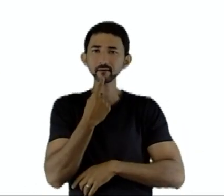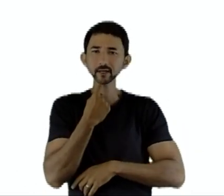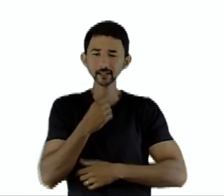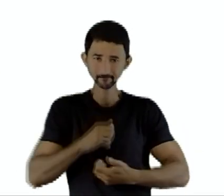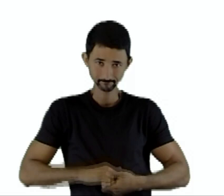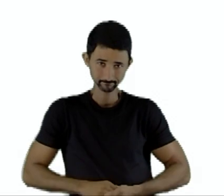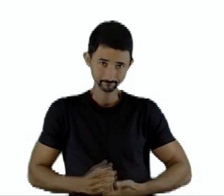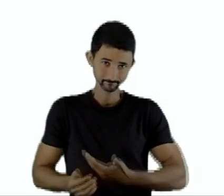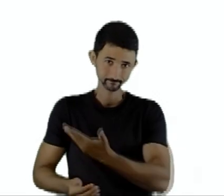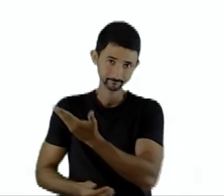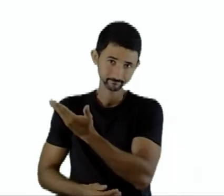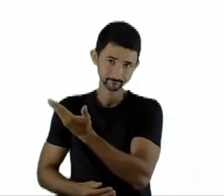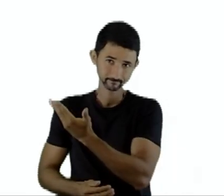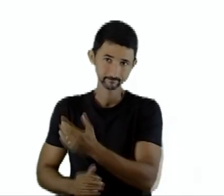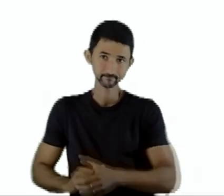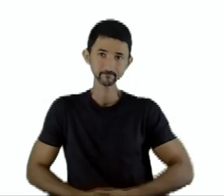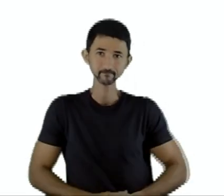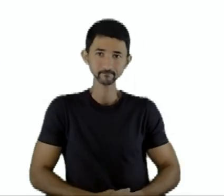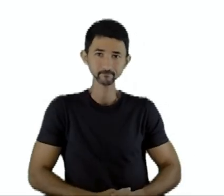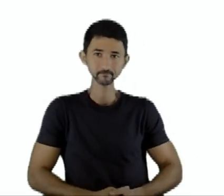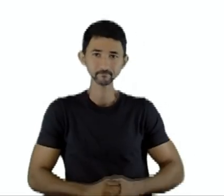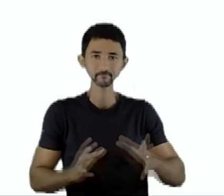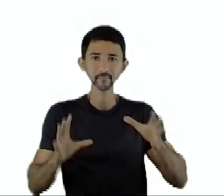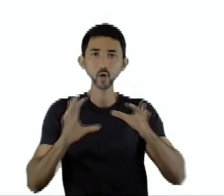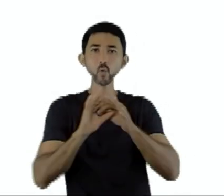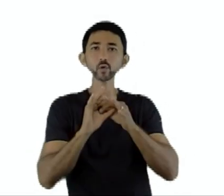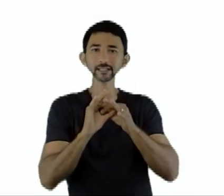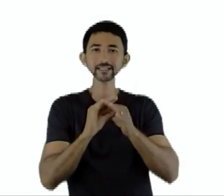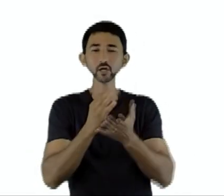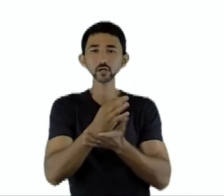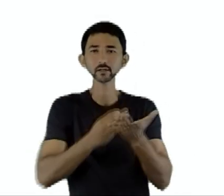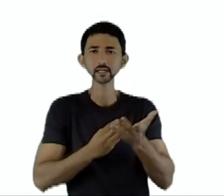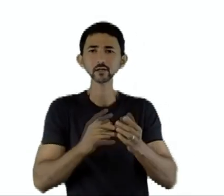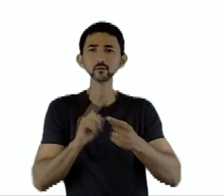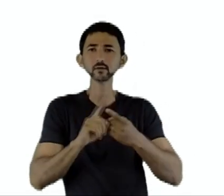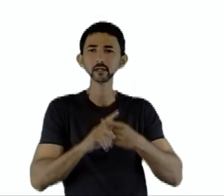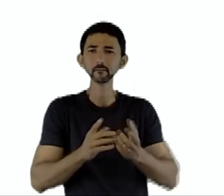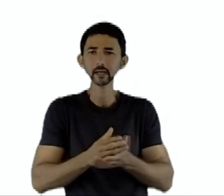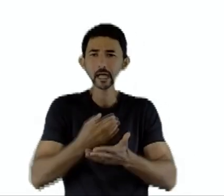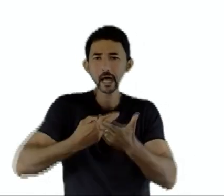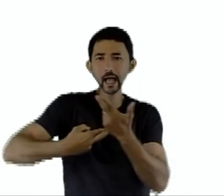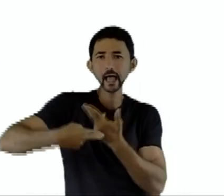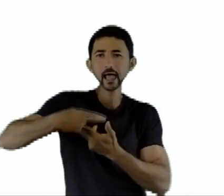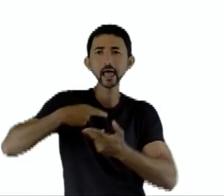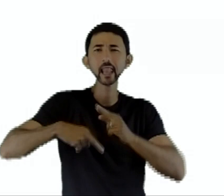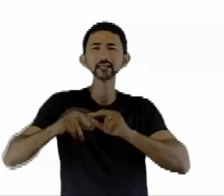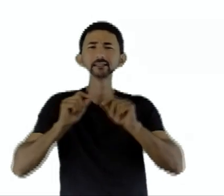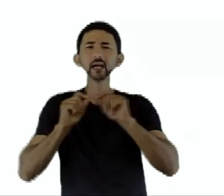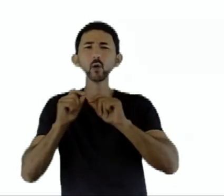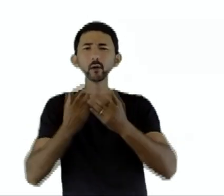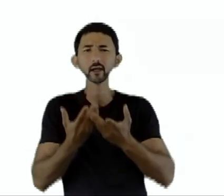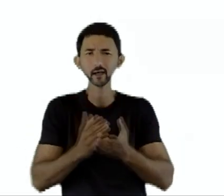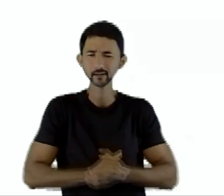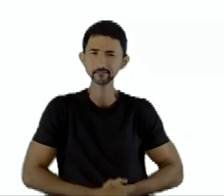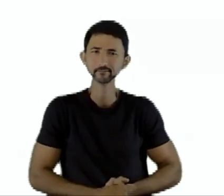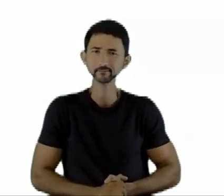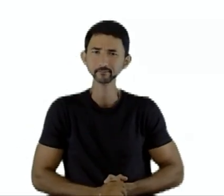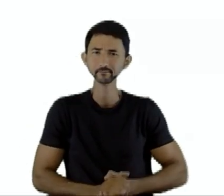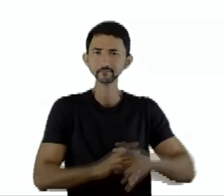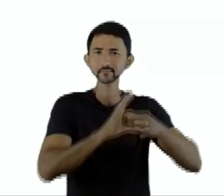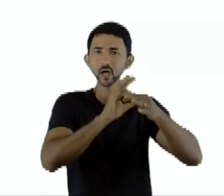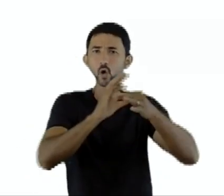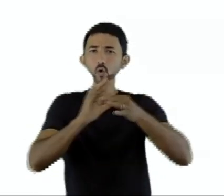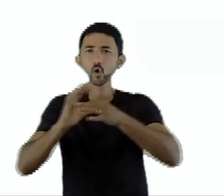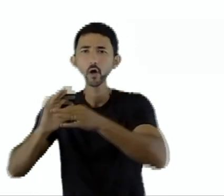vermelhas aí para você, que são os conectores no texto e as relações dentro, que nós chamamos